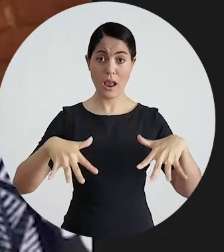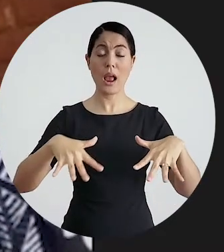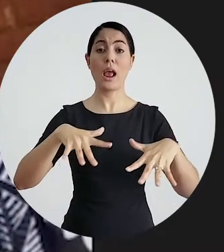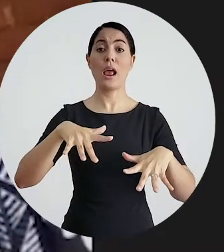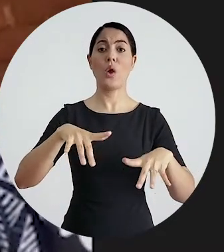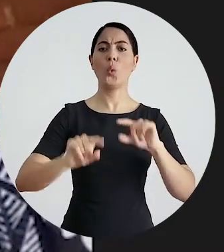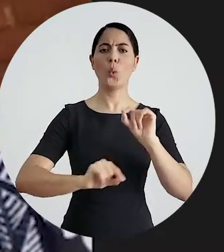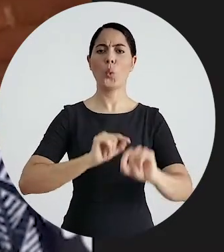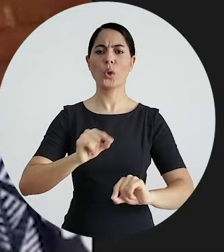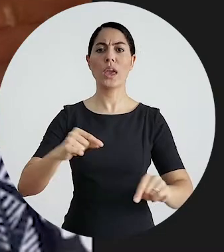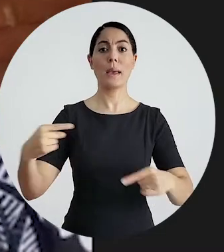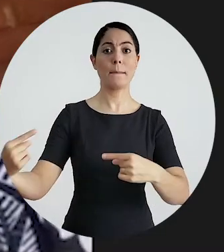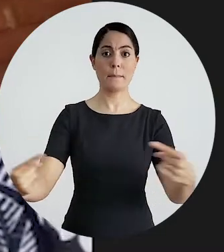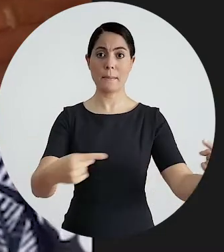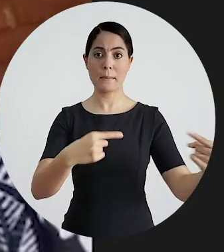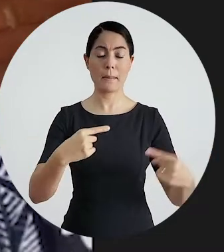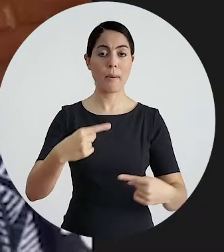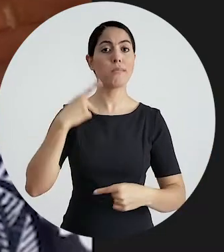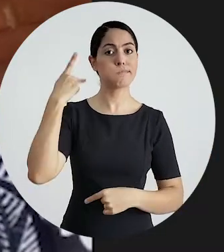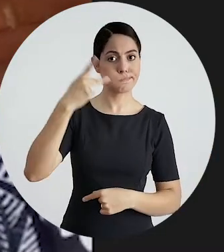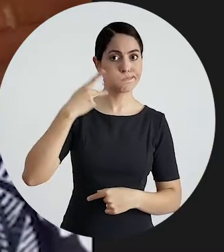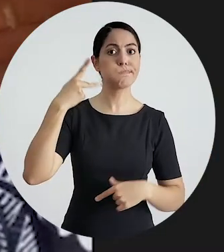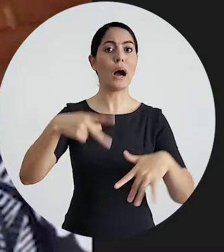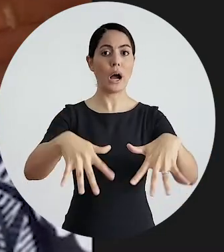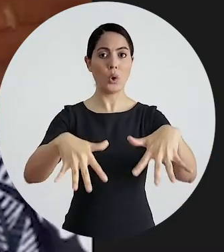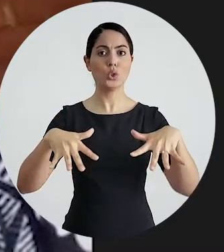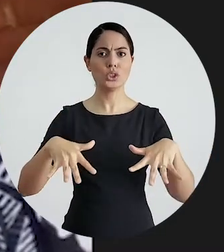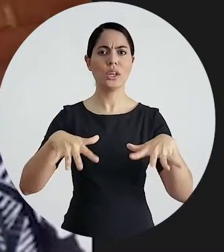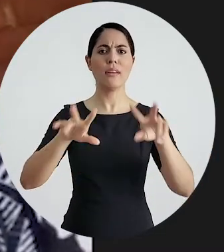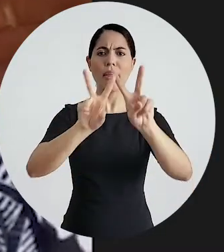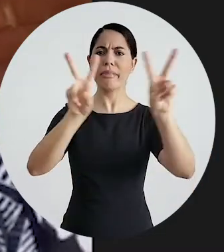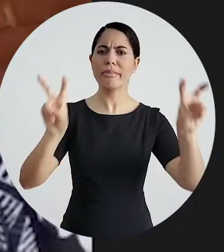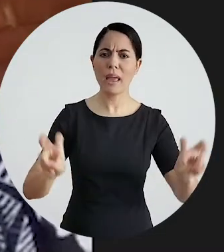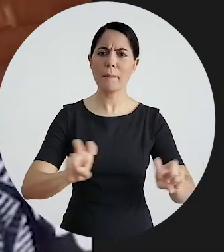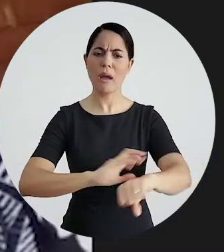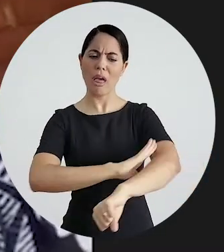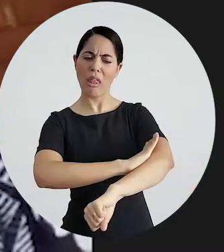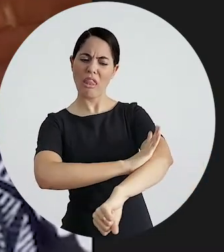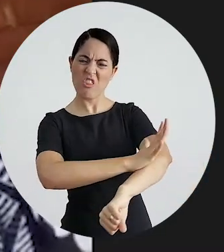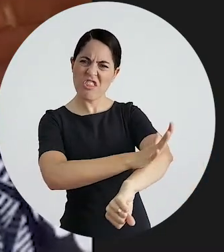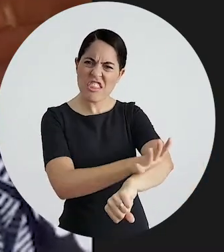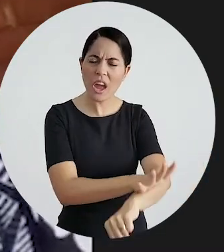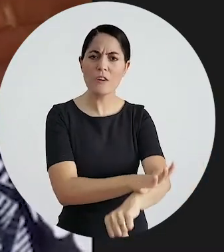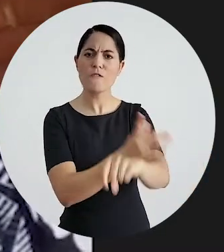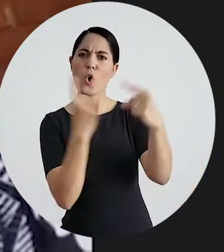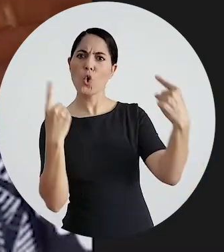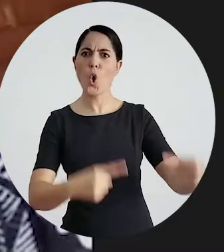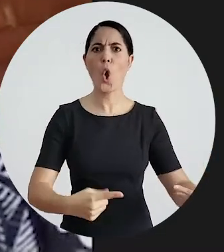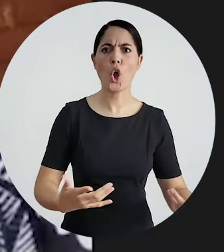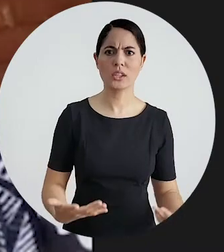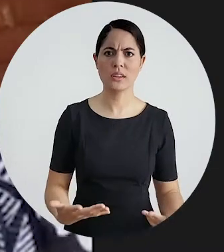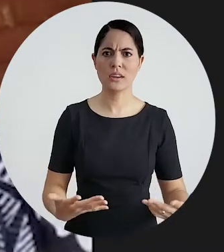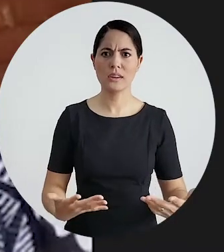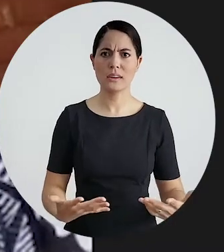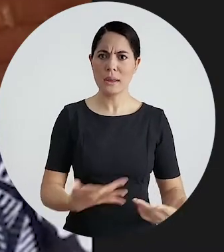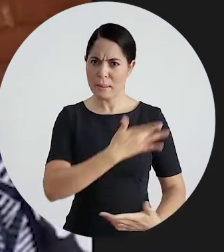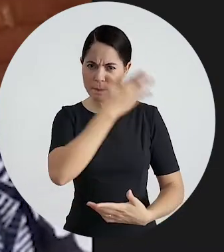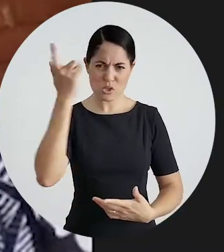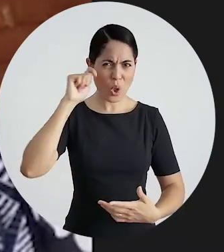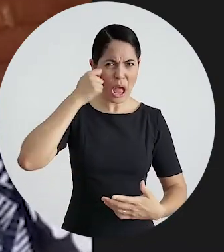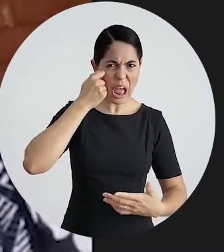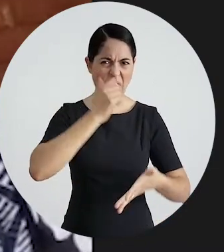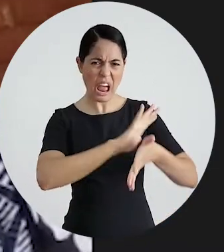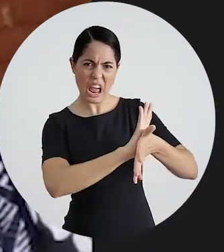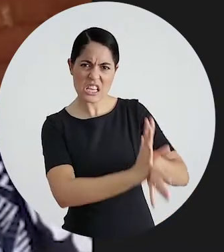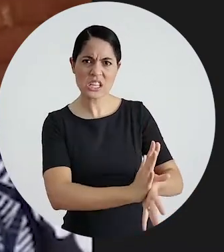sentido de debater todos esses temas, com um objetivo muito claro, que é o combate ao racismo e construir